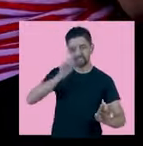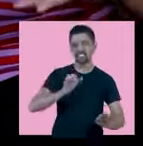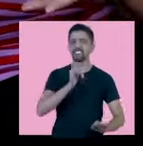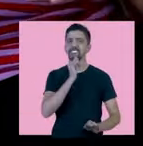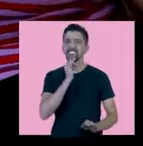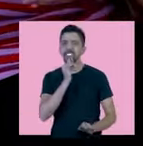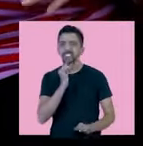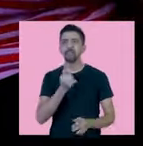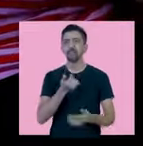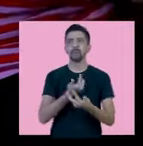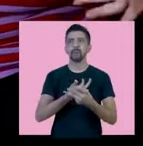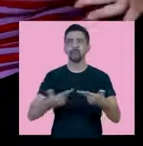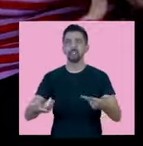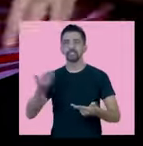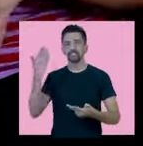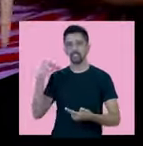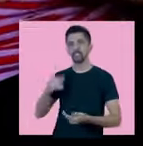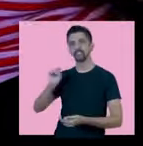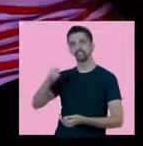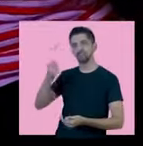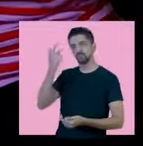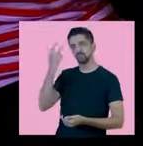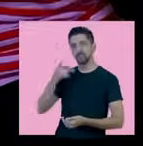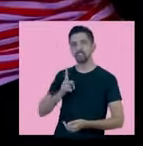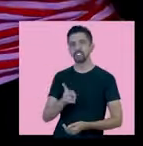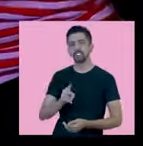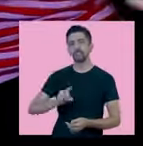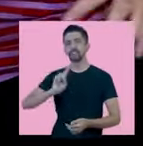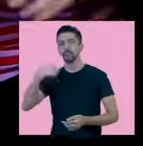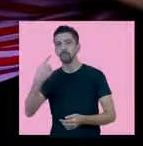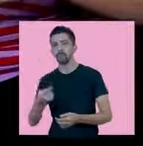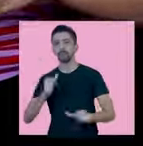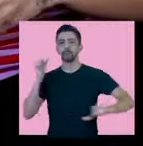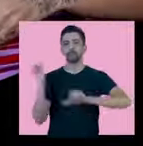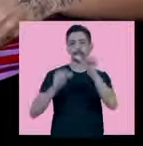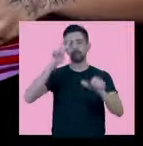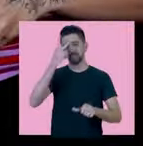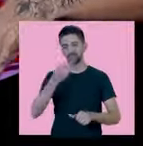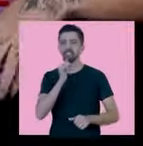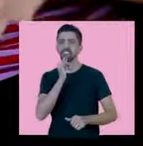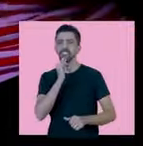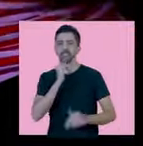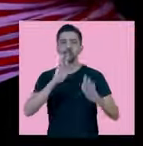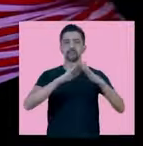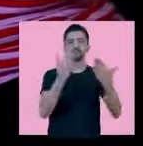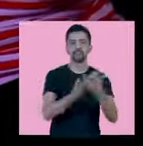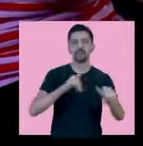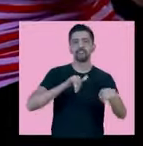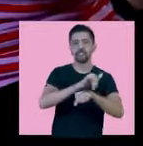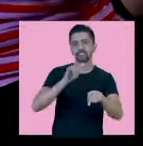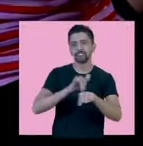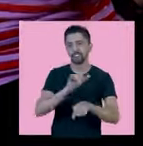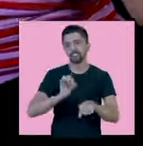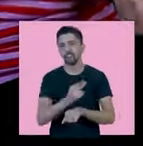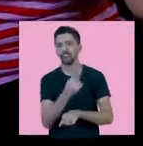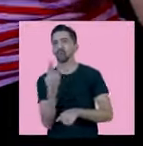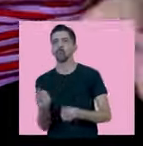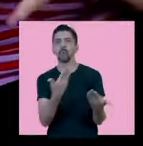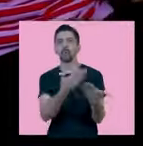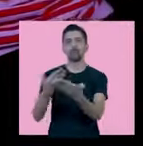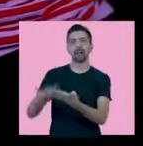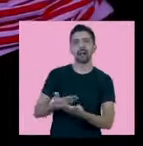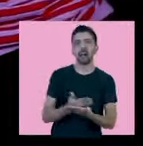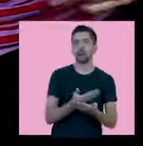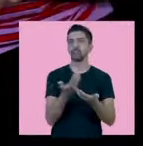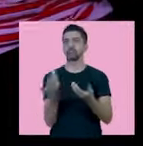a evitar algumas atividades que fazia antes, atividades extracurriculares, não quer ir em determinada aula, não quer brincar na casa de determinada